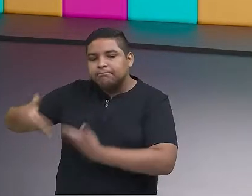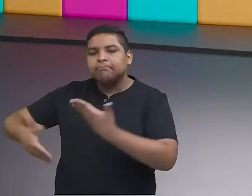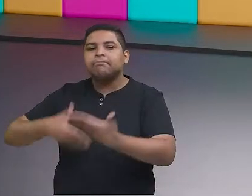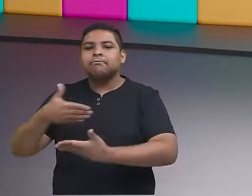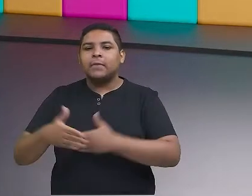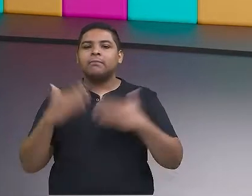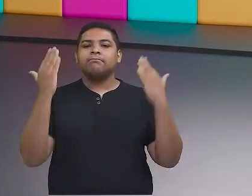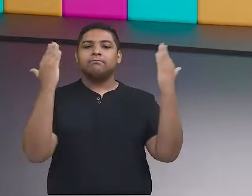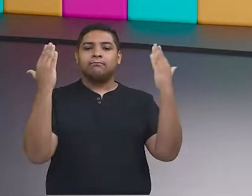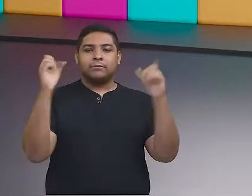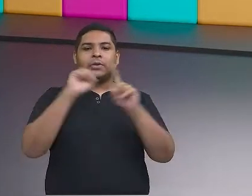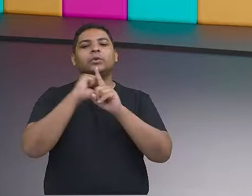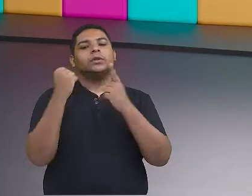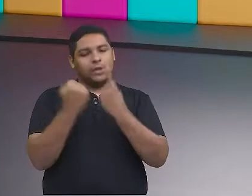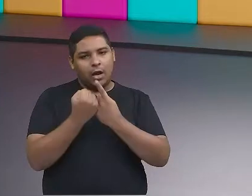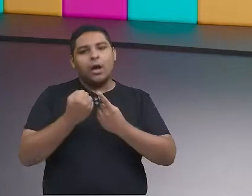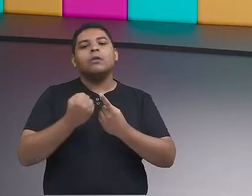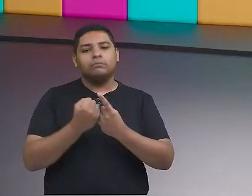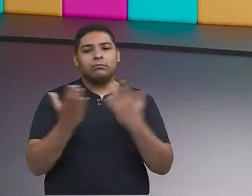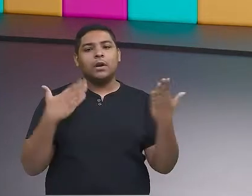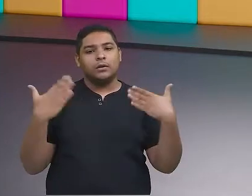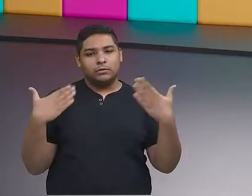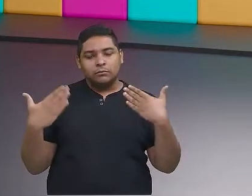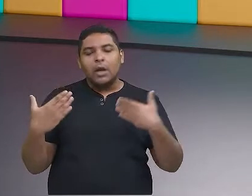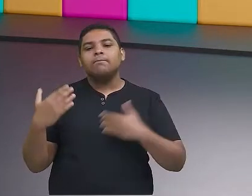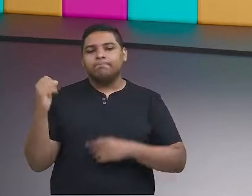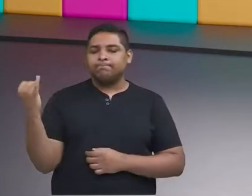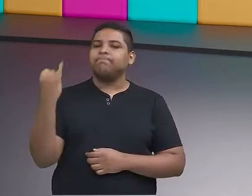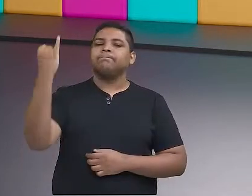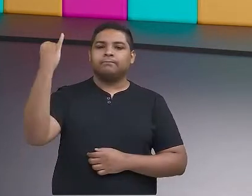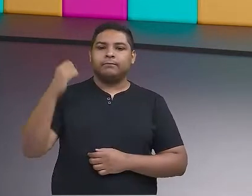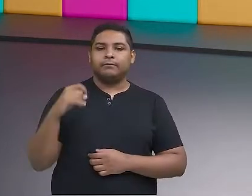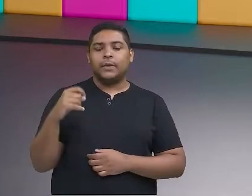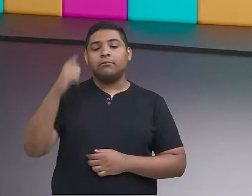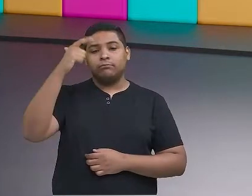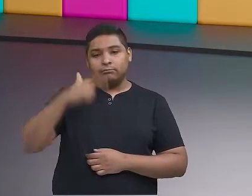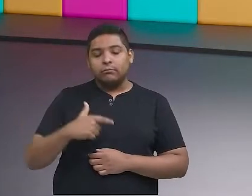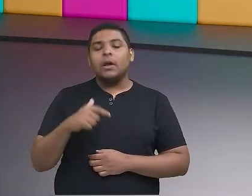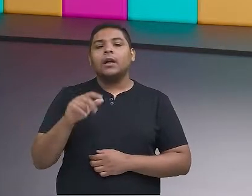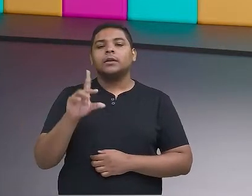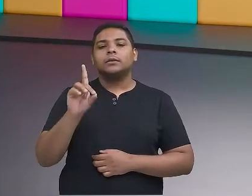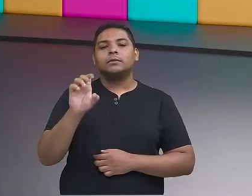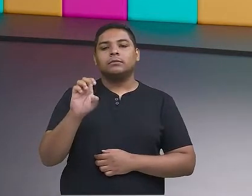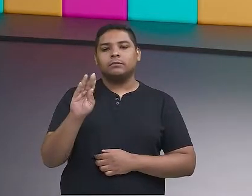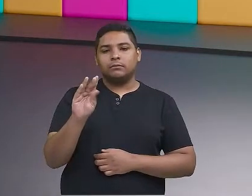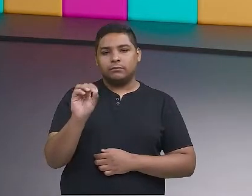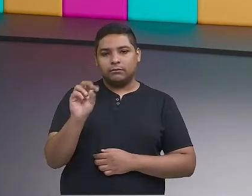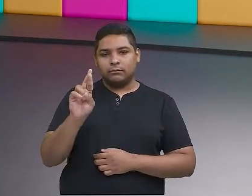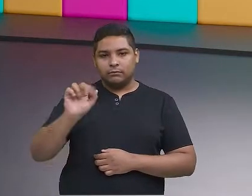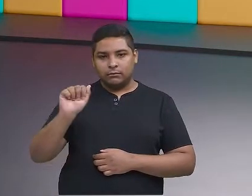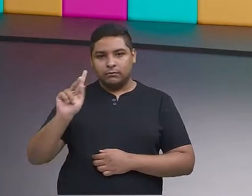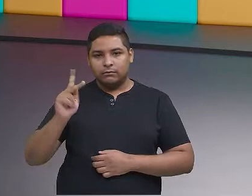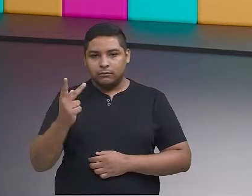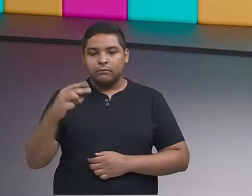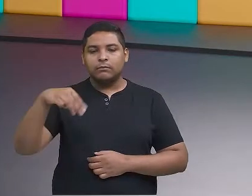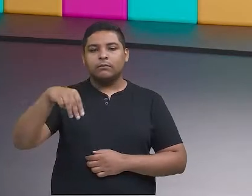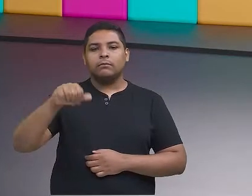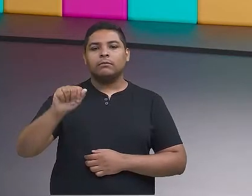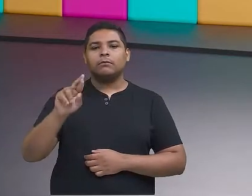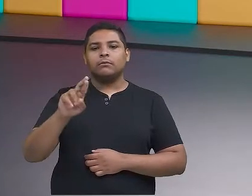super importante. Eu sou Débora Marreiro, iniciamos nosso encontro na sexta-feira passada. Ok? Vamos